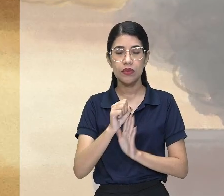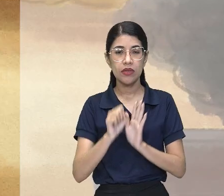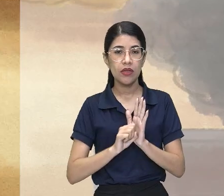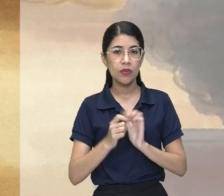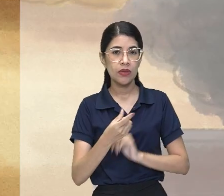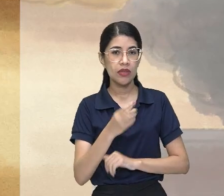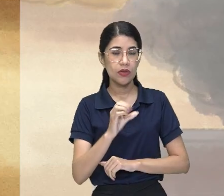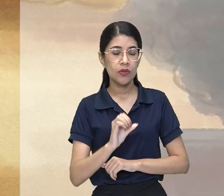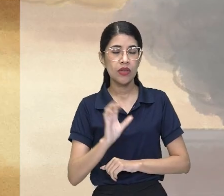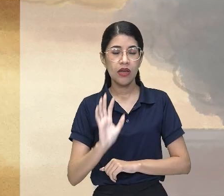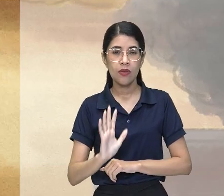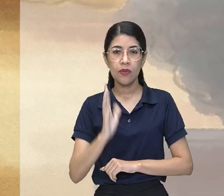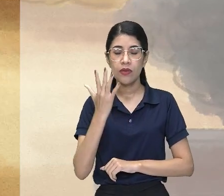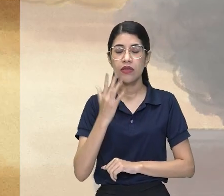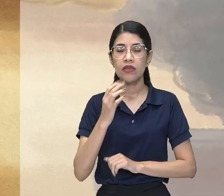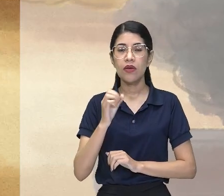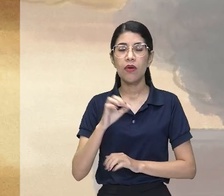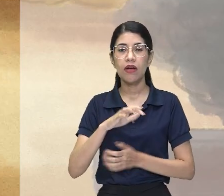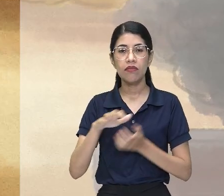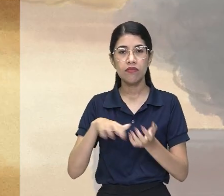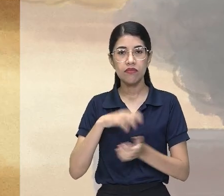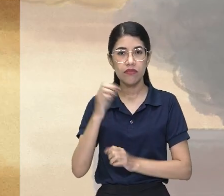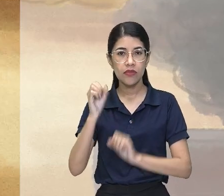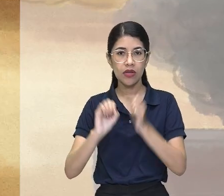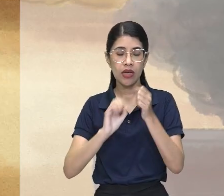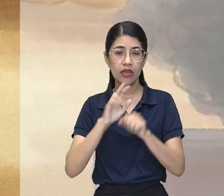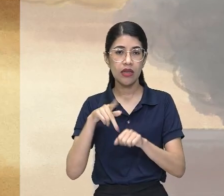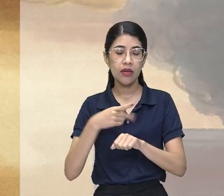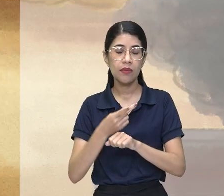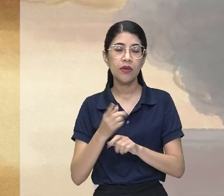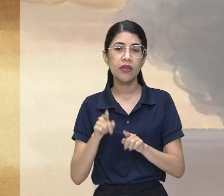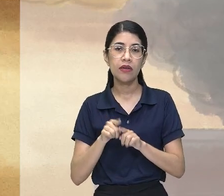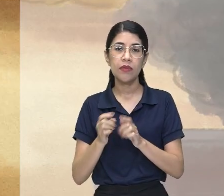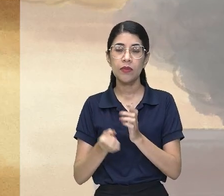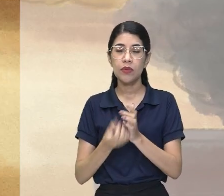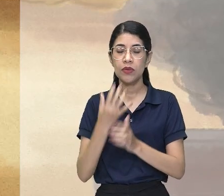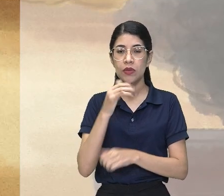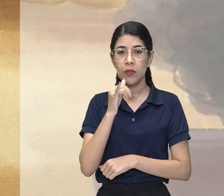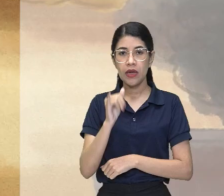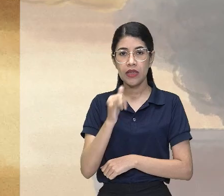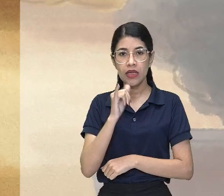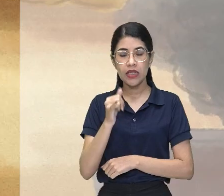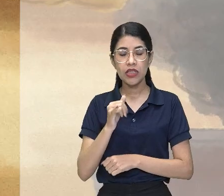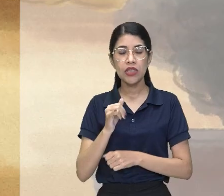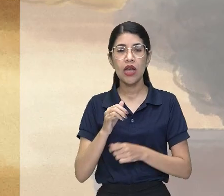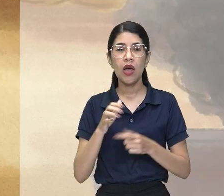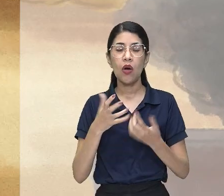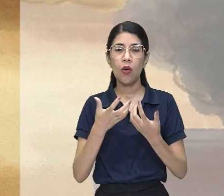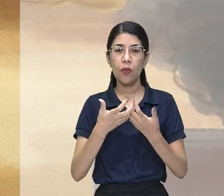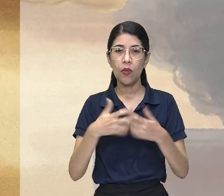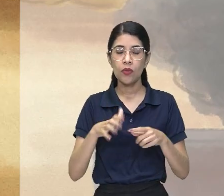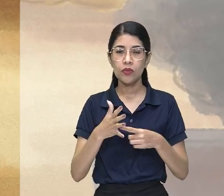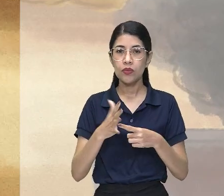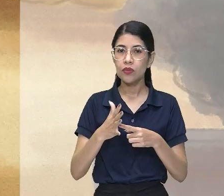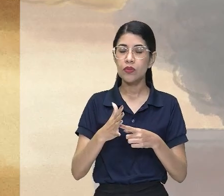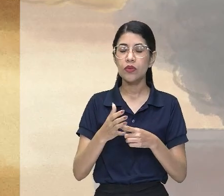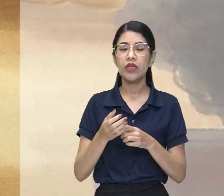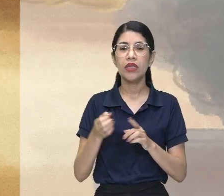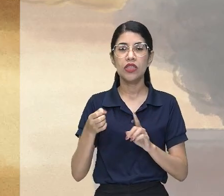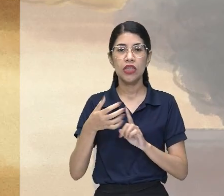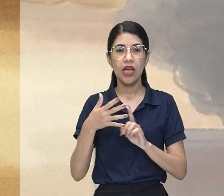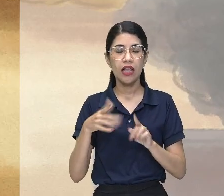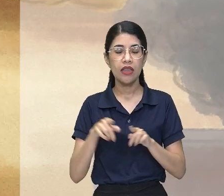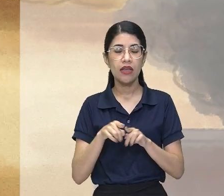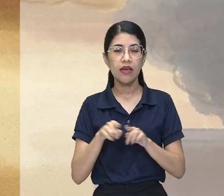aí a Revolução Industrial. E depois disso surgiu a eletricidade, o motor a combustão interna, o